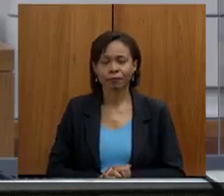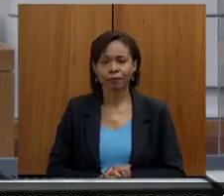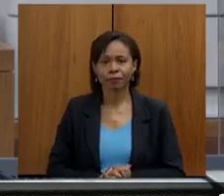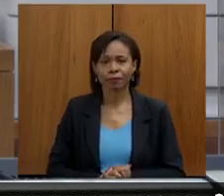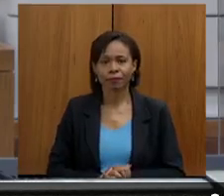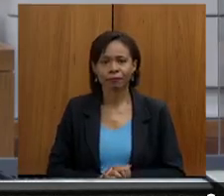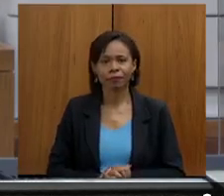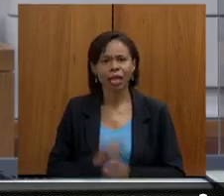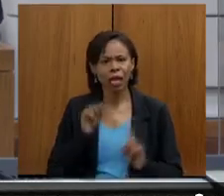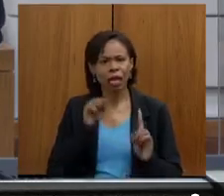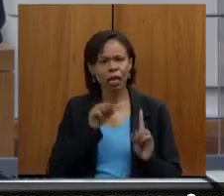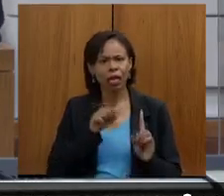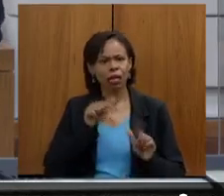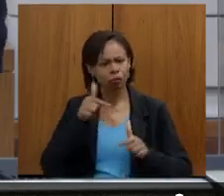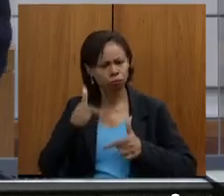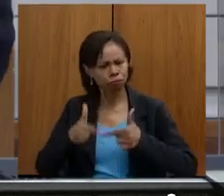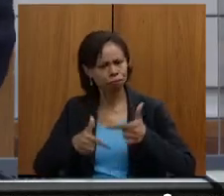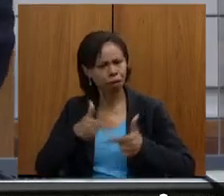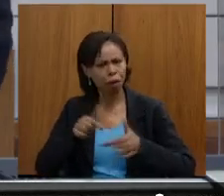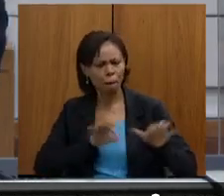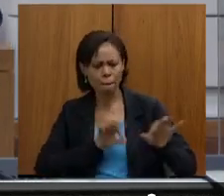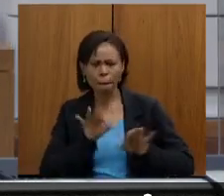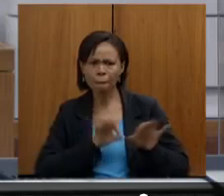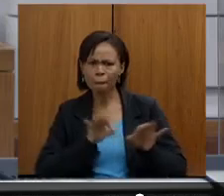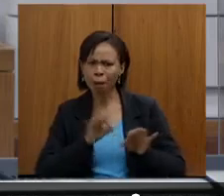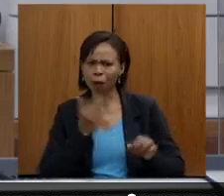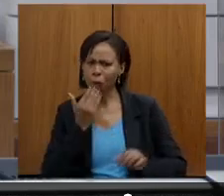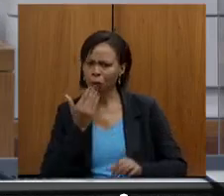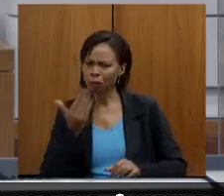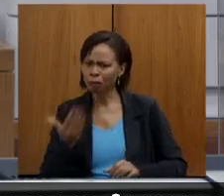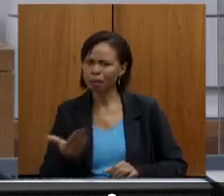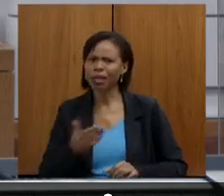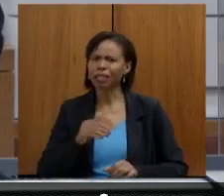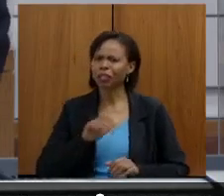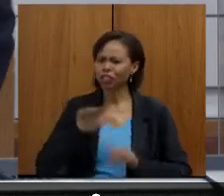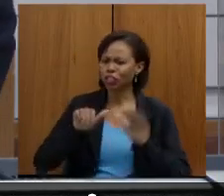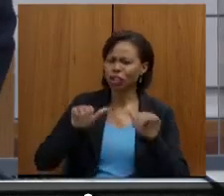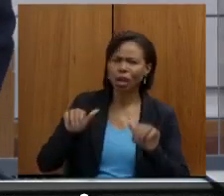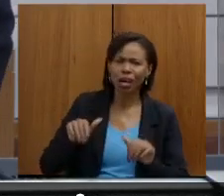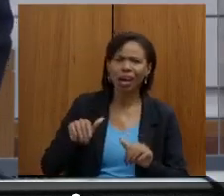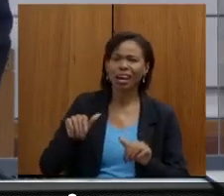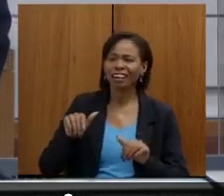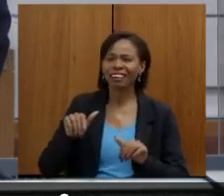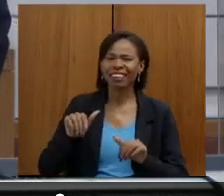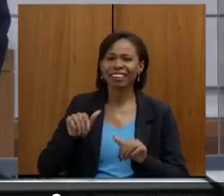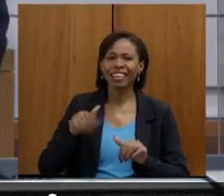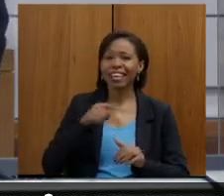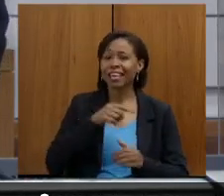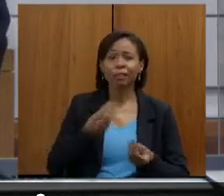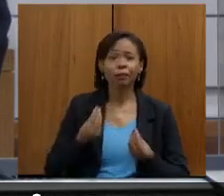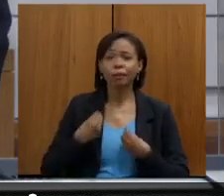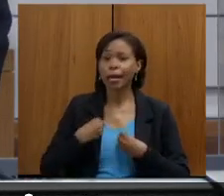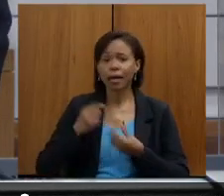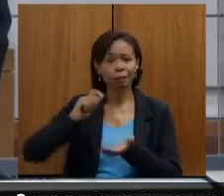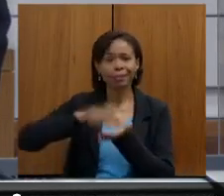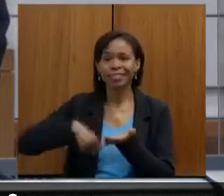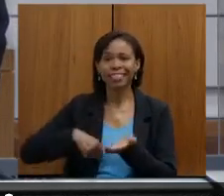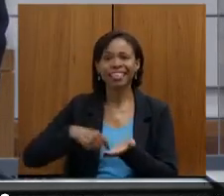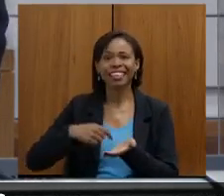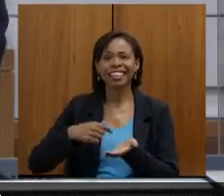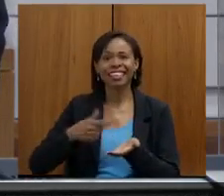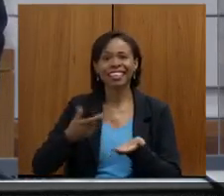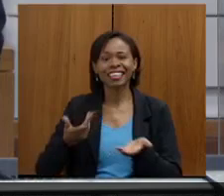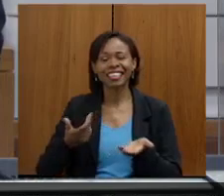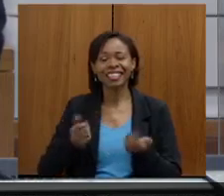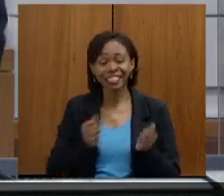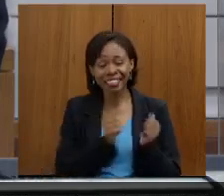ele é tão trabalhador ele preparar você que alimento de Doutor Mateus chama então e ainda deixa a gente assinar coluna Rodrigo a gente assina com ele